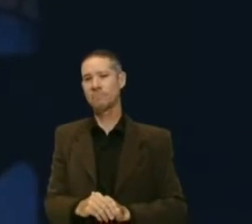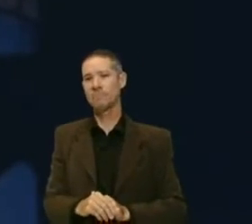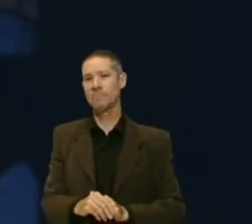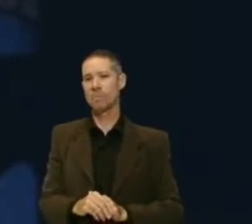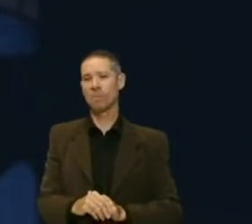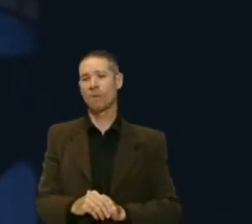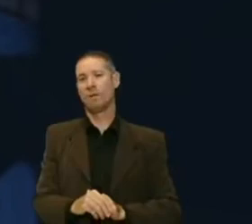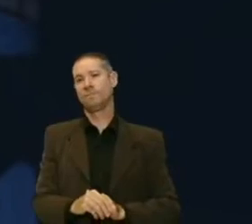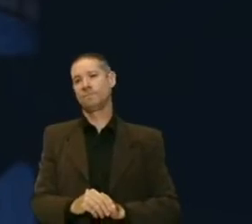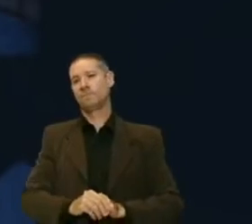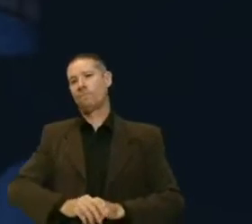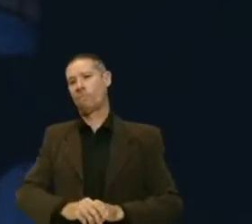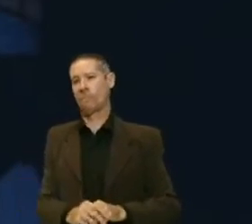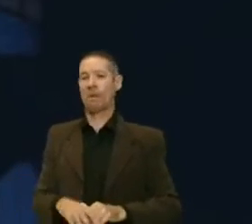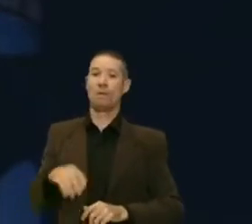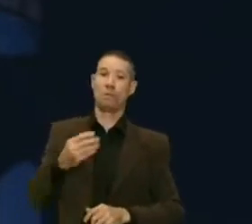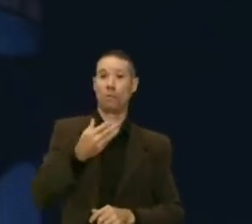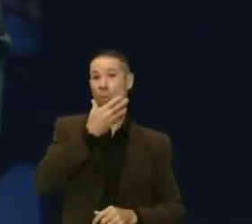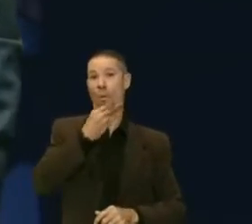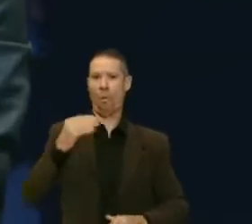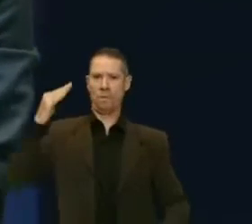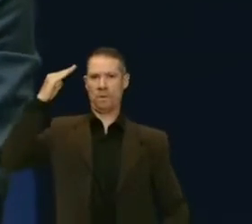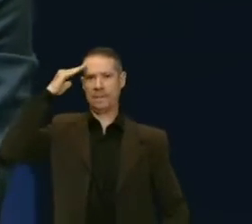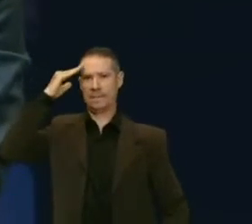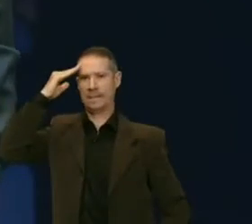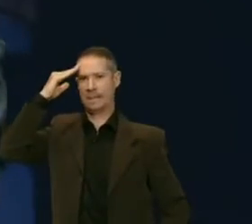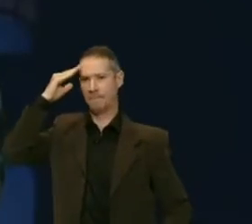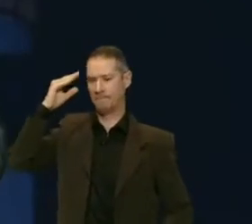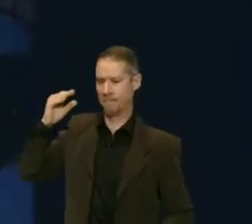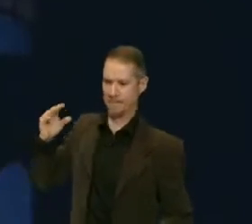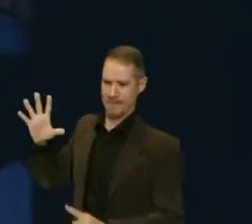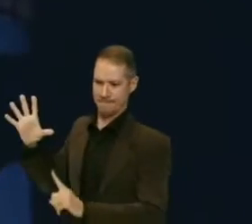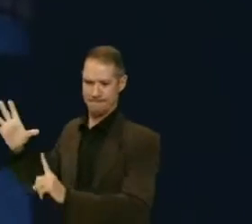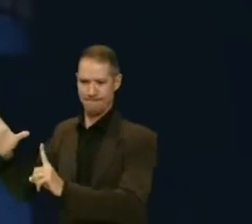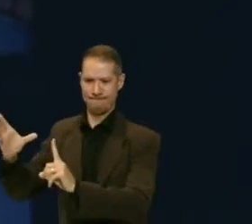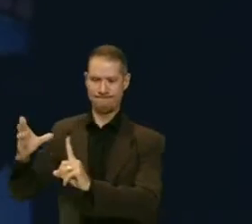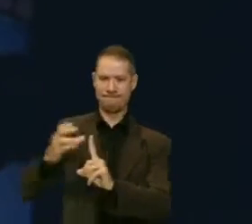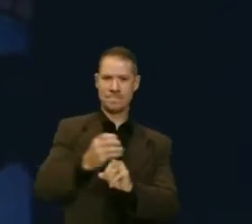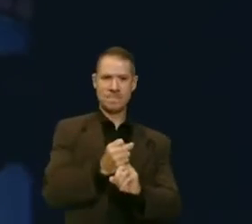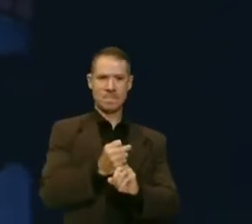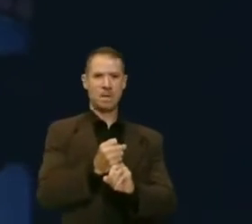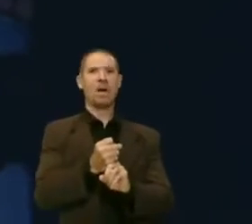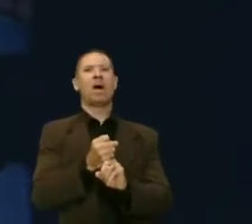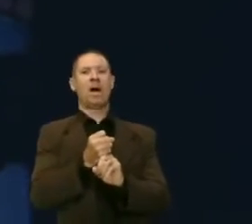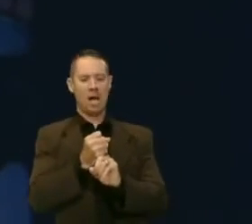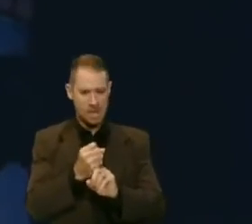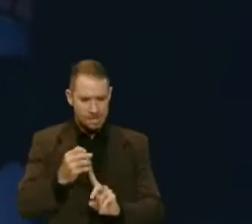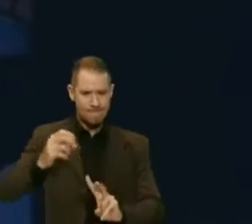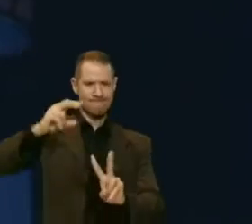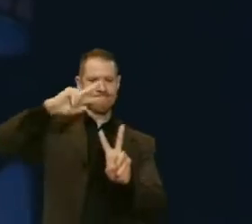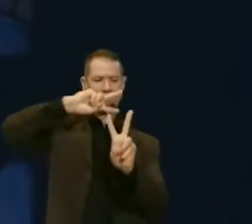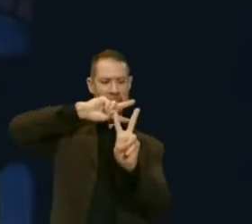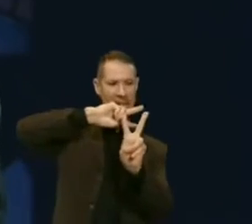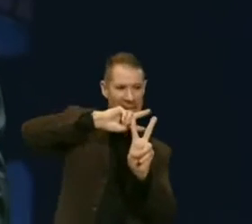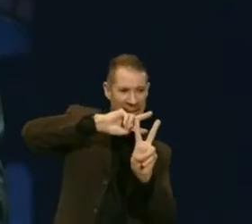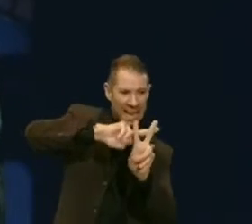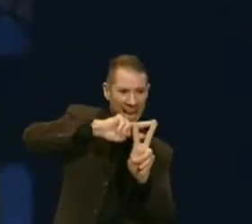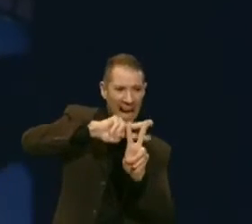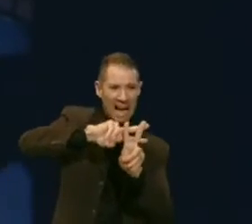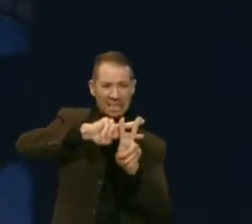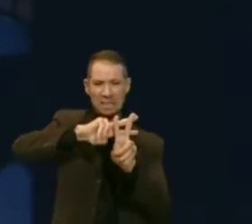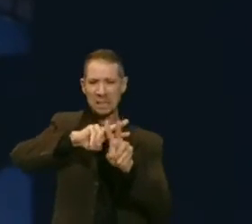nas mãos do carcereiro, este os coloca no cárcere interior, diz a